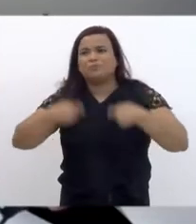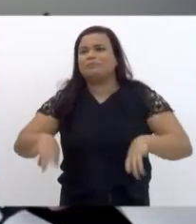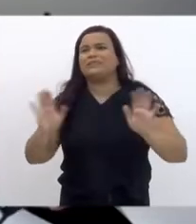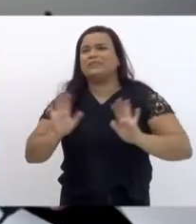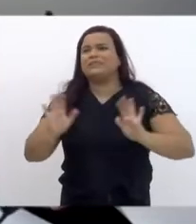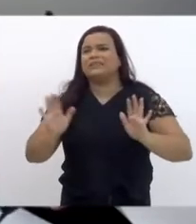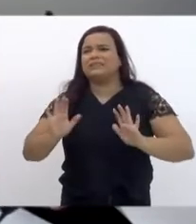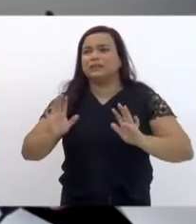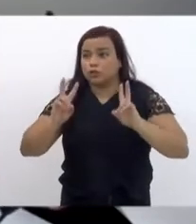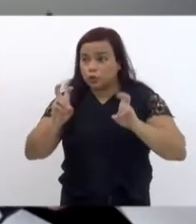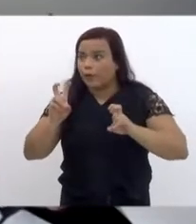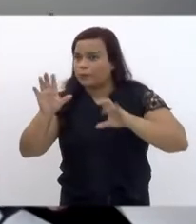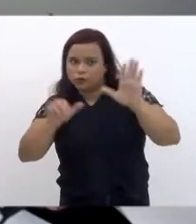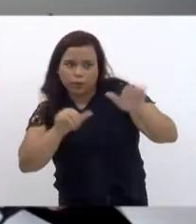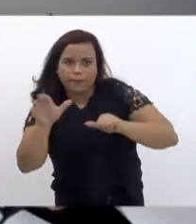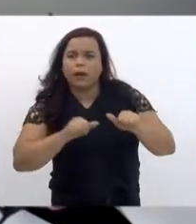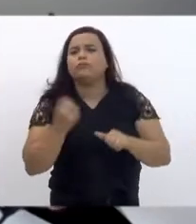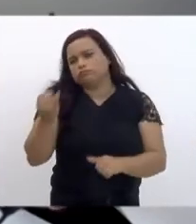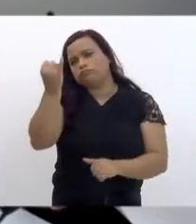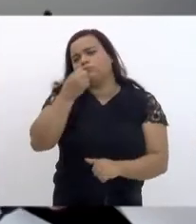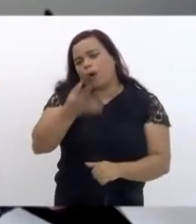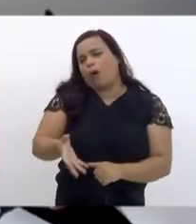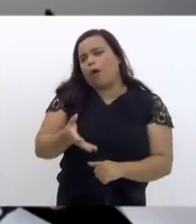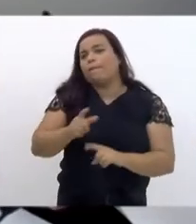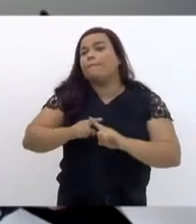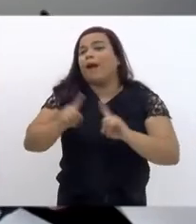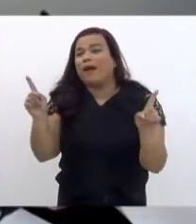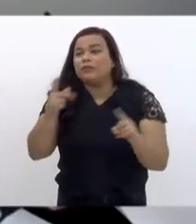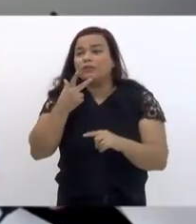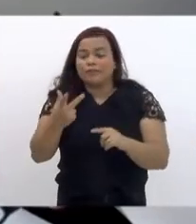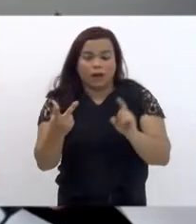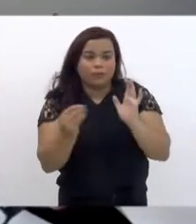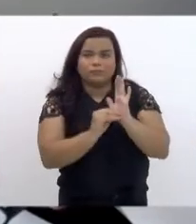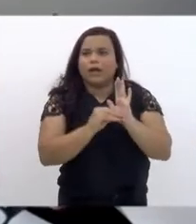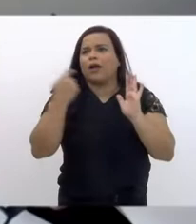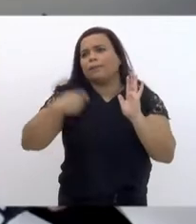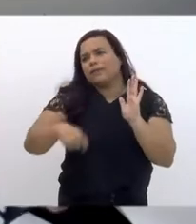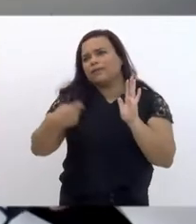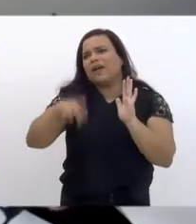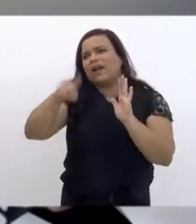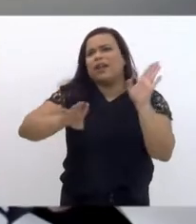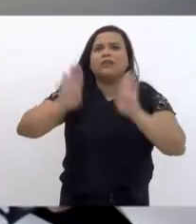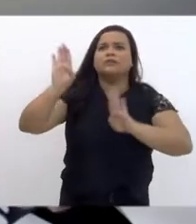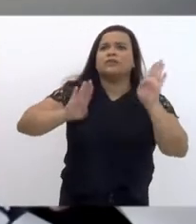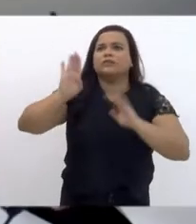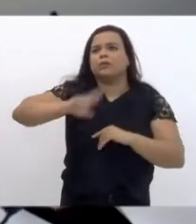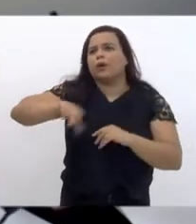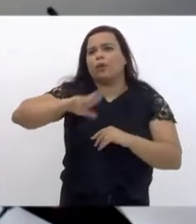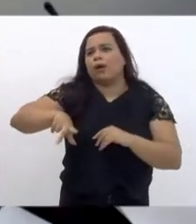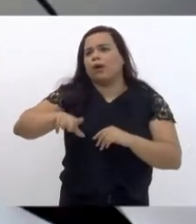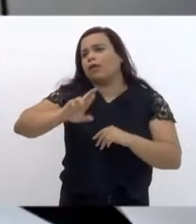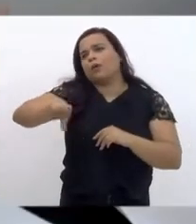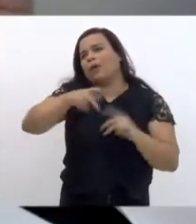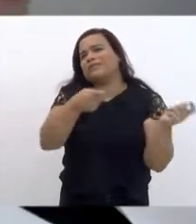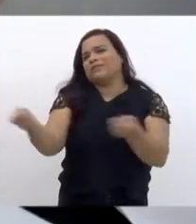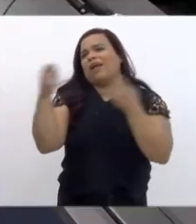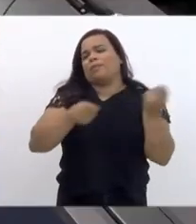chamamento público. Mas, assim, no parágrafo, falar que o chamamento público é necessariamente uma licitação, nem sempre precisa ser.